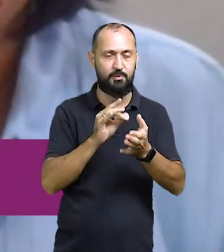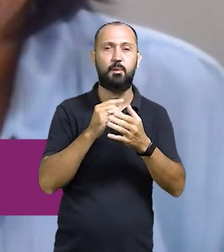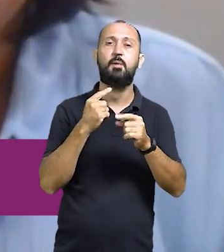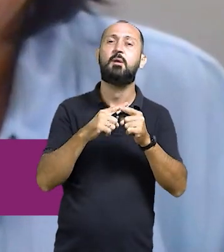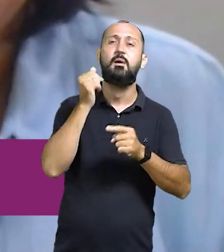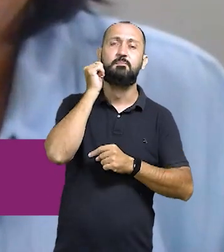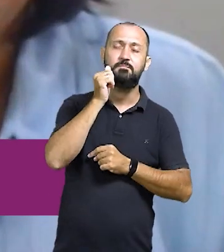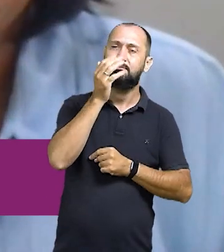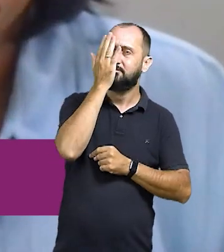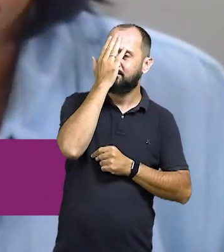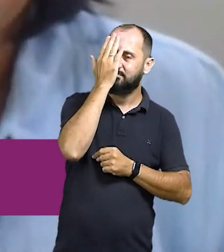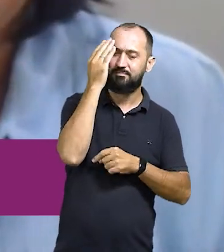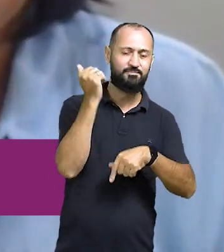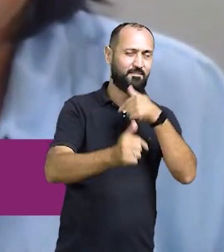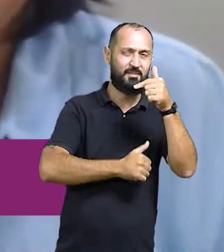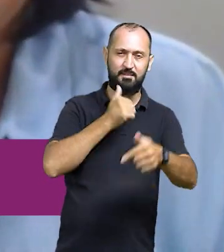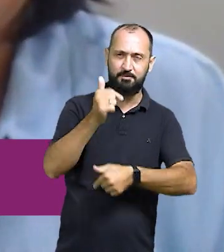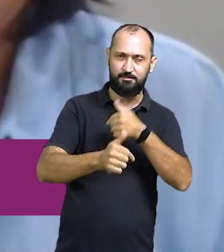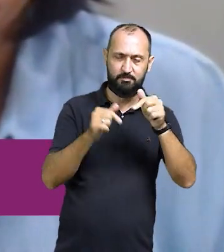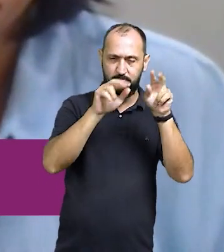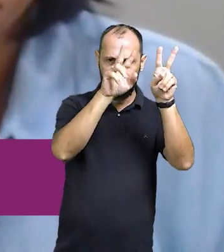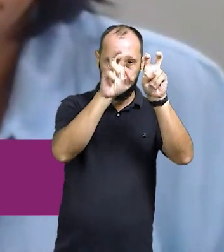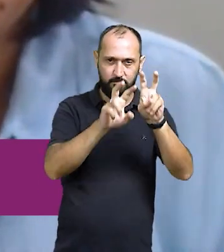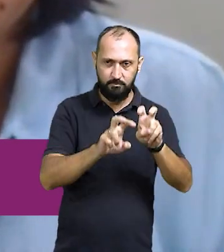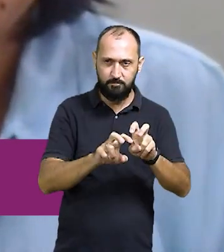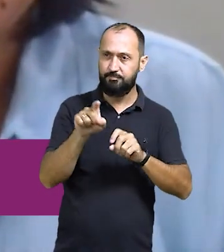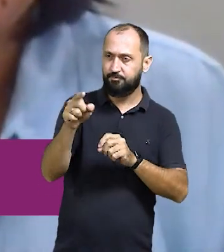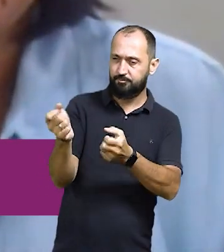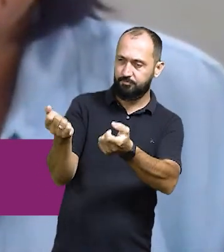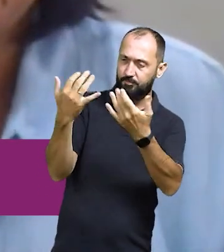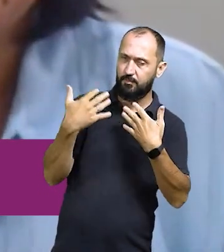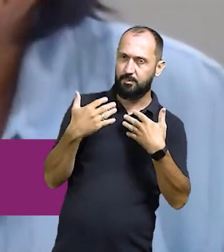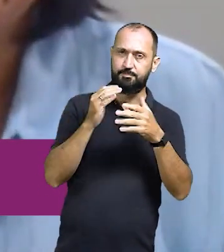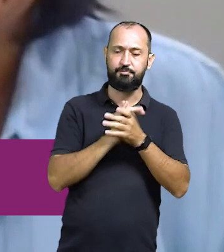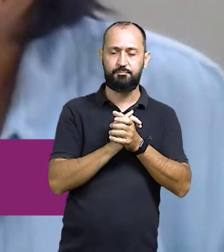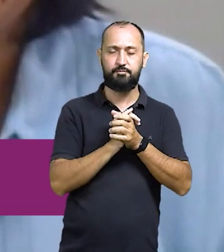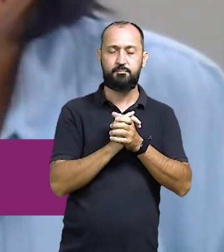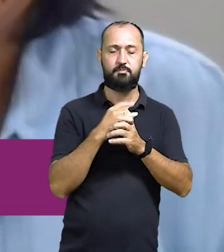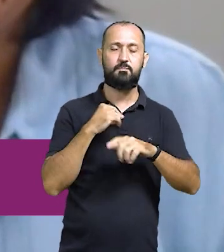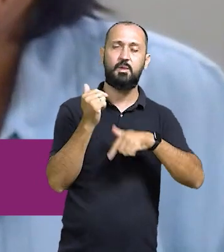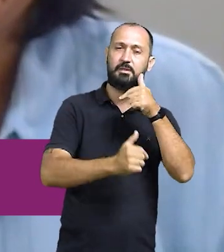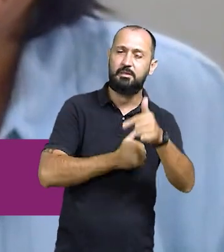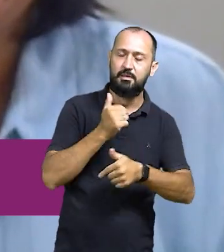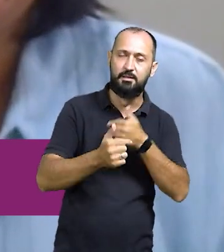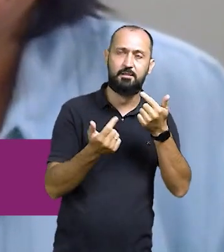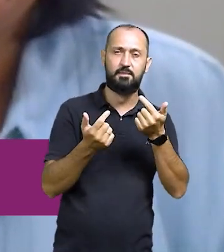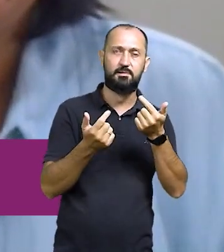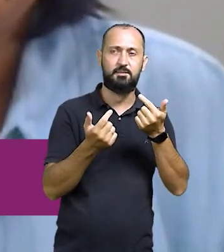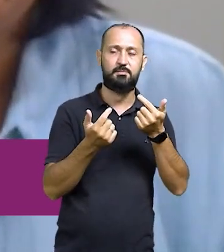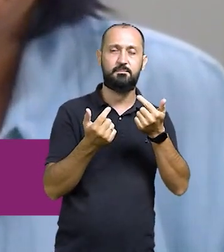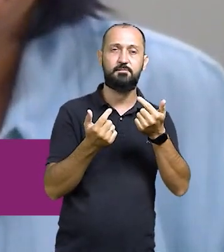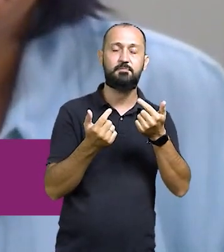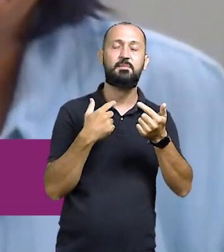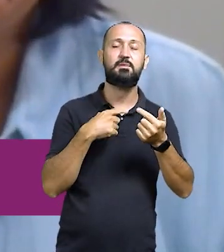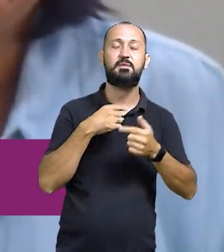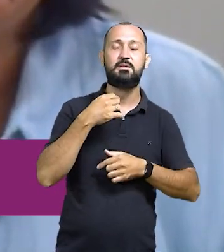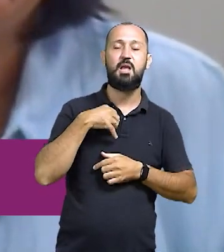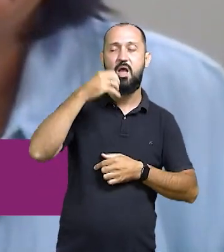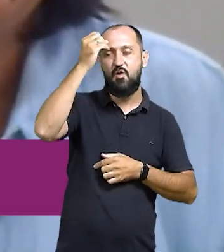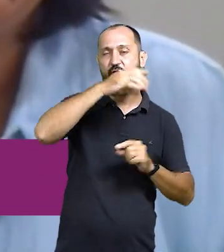outro lado, nós temos 79 municípios, então a gente precisa ter uma estratégia de levar essas políticas públicas